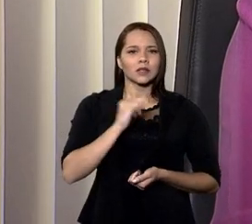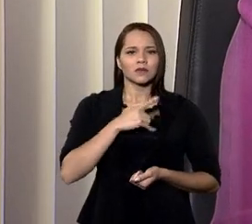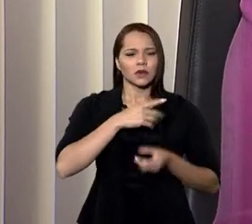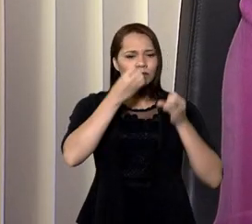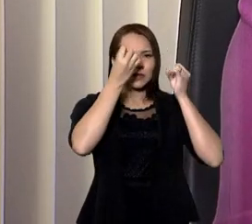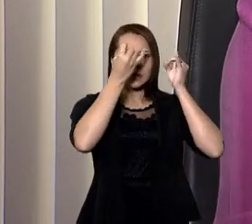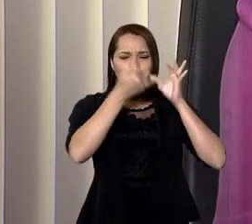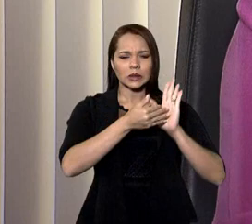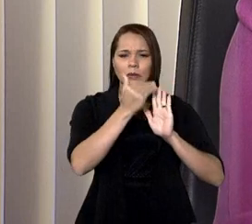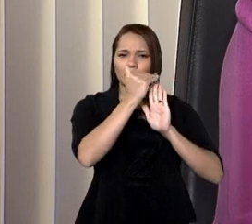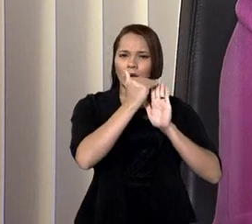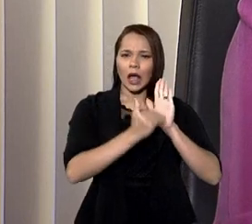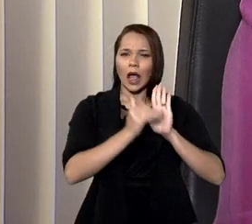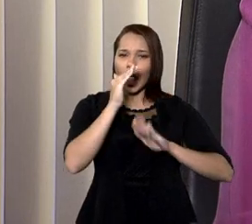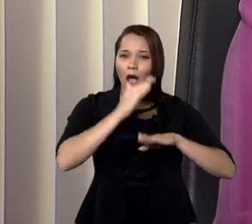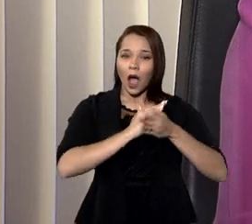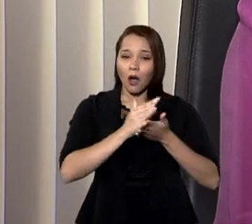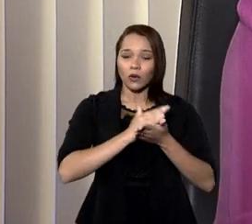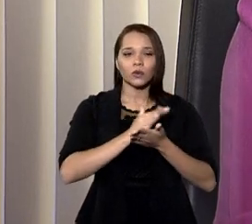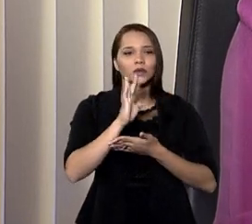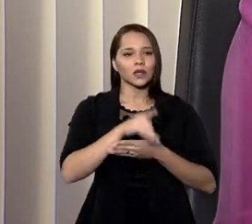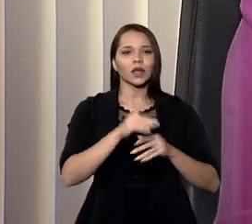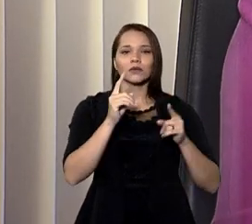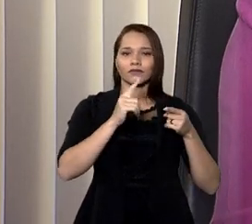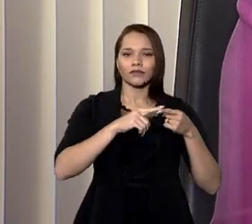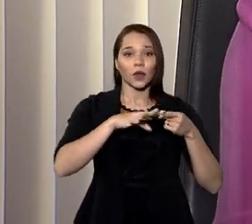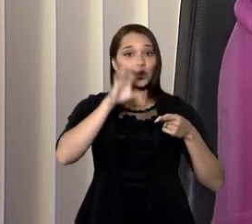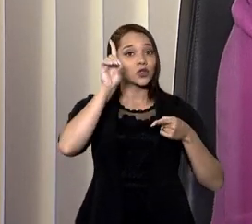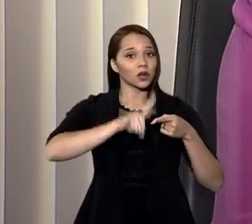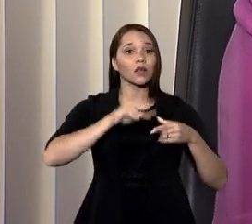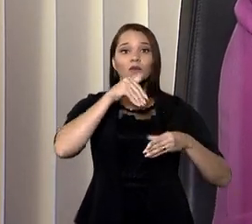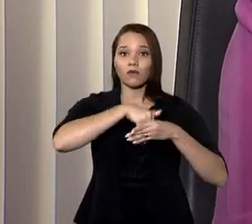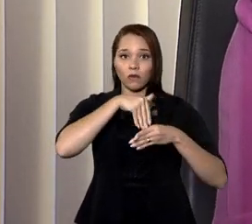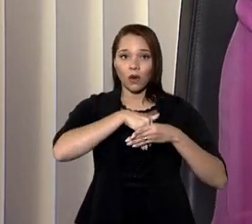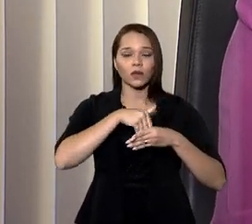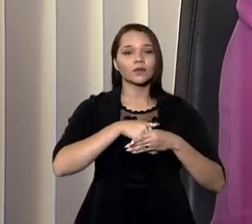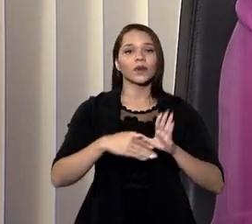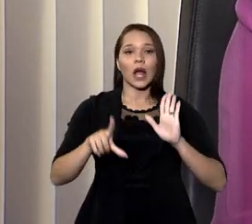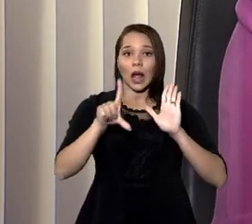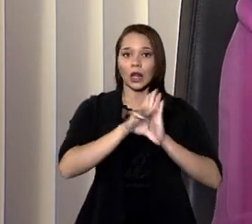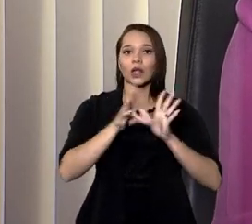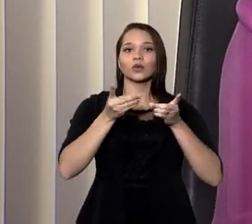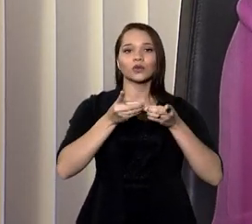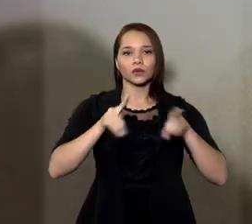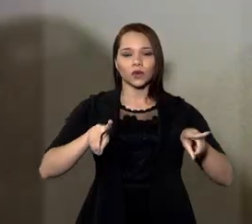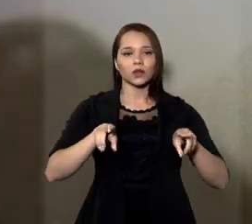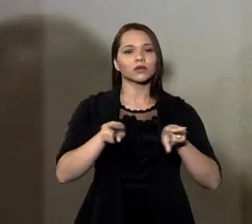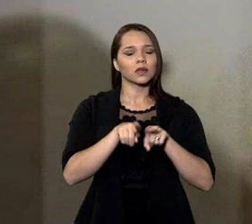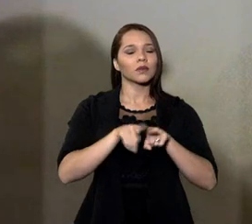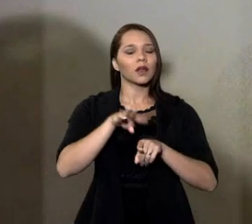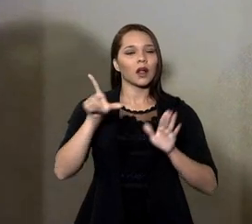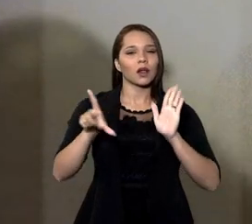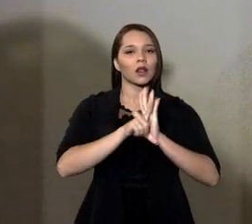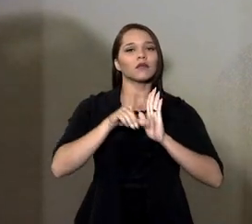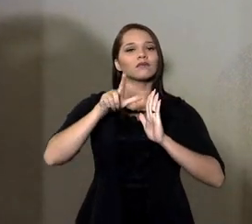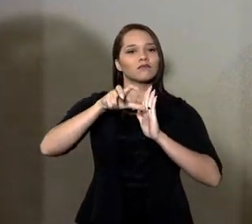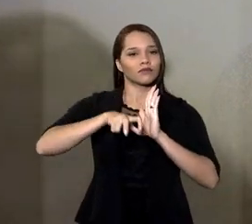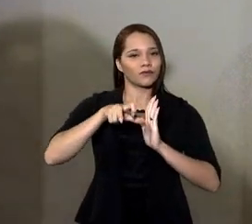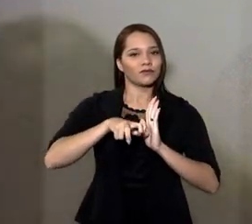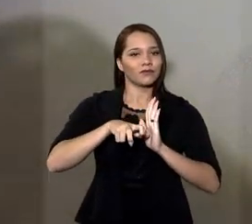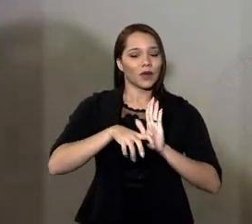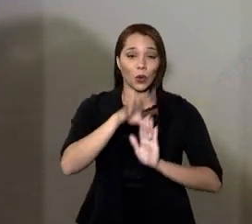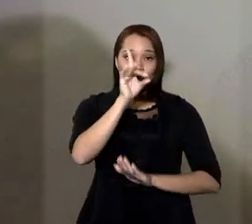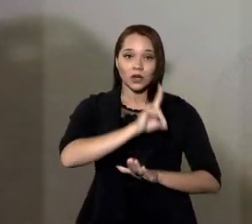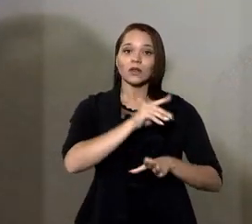algum fim de imediato seria obviamente o direito ao voto a lei do divórcio e a lei maria da penha a o direito